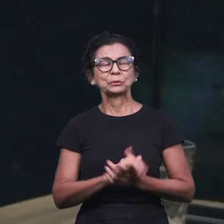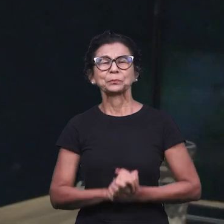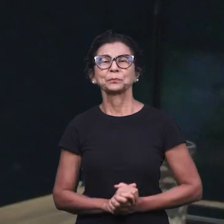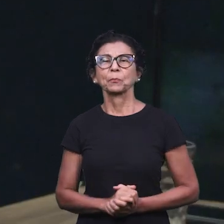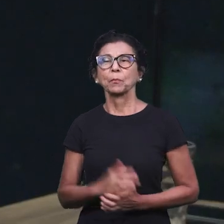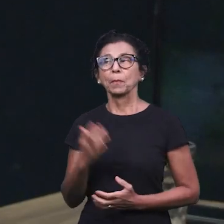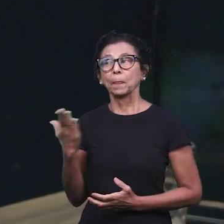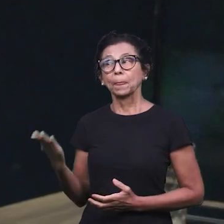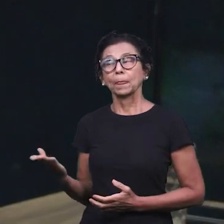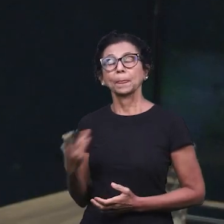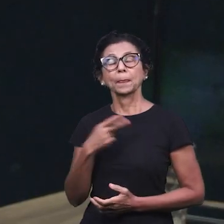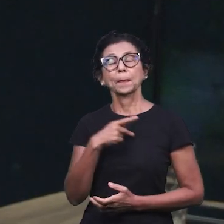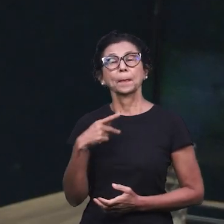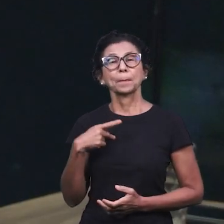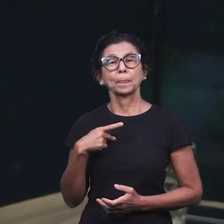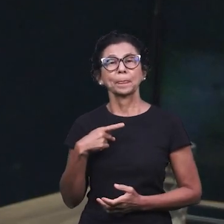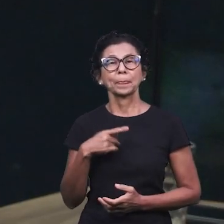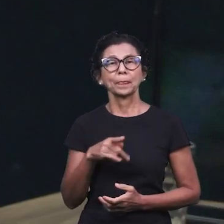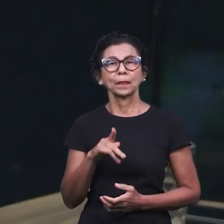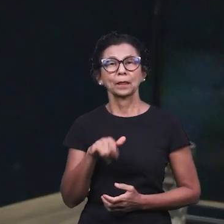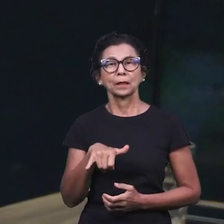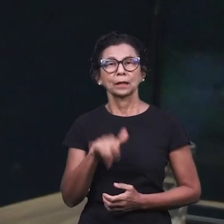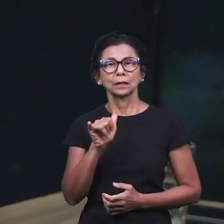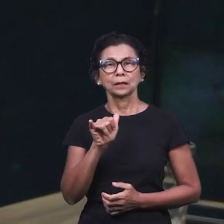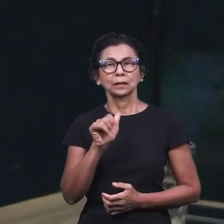o pastor Edson Ian.